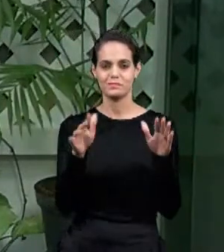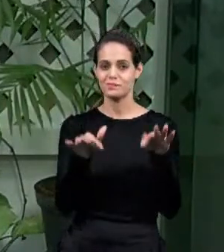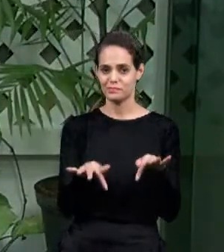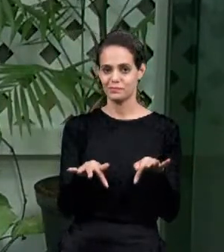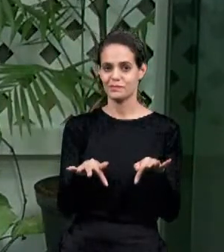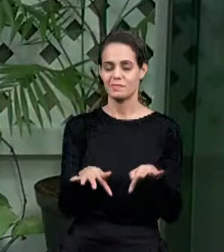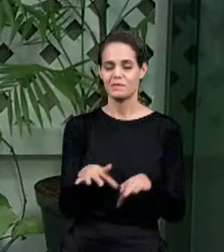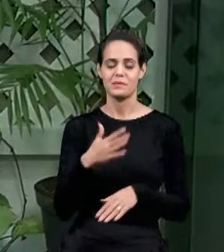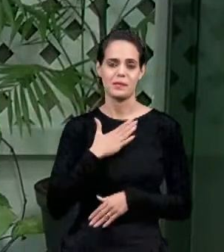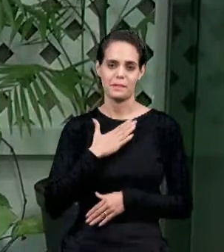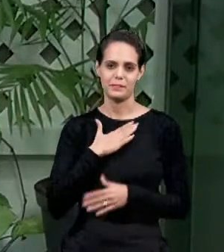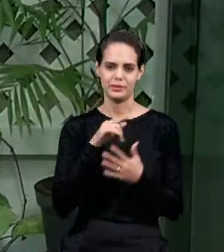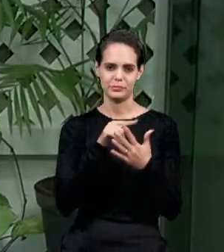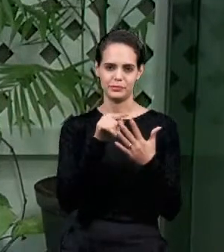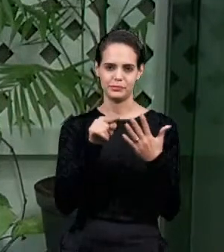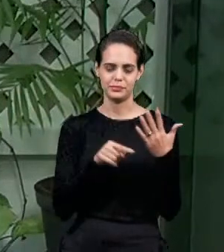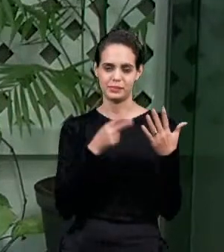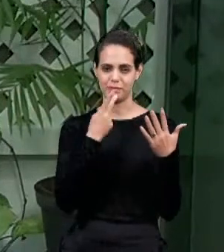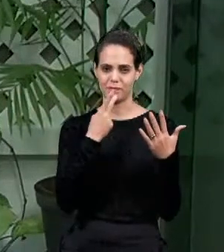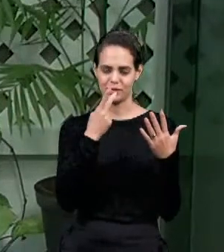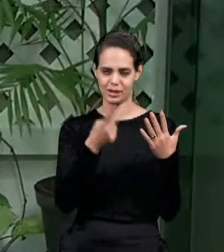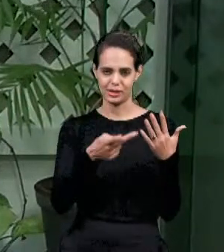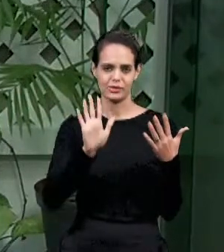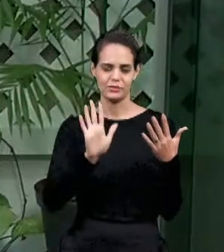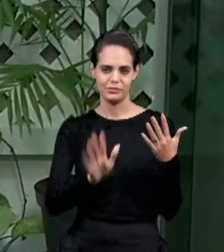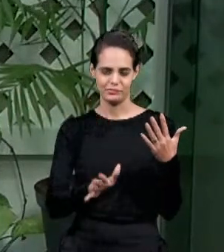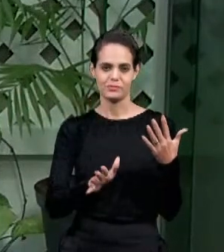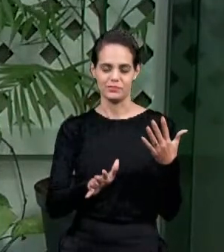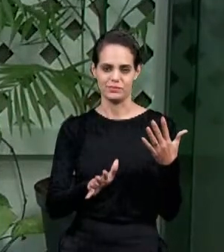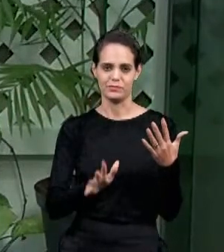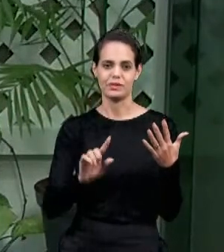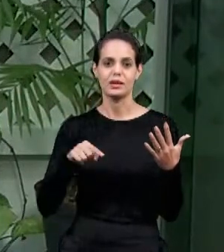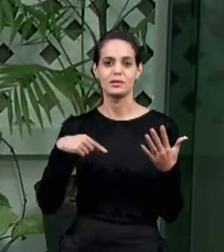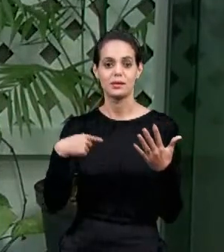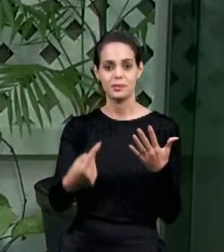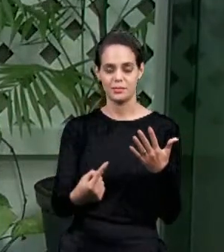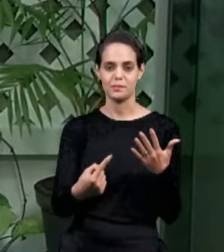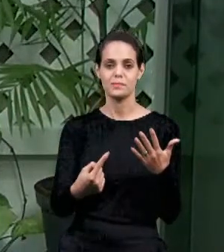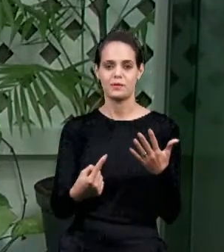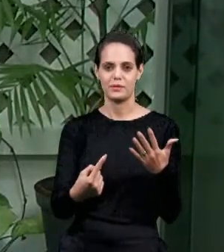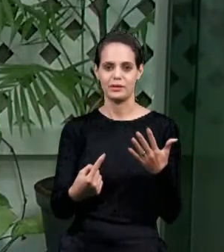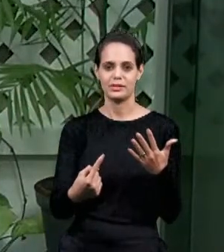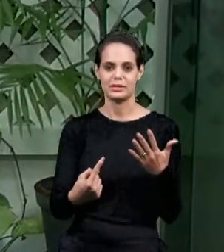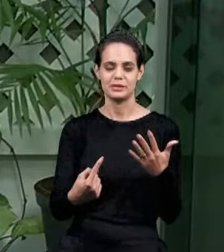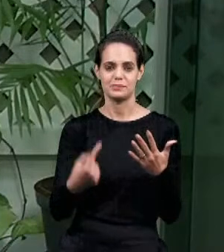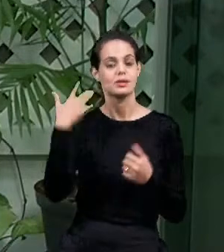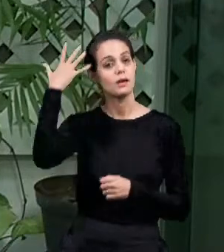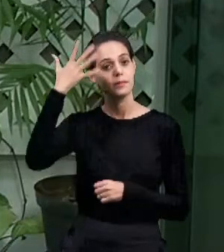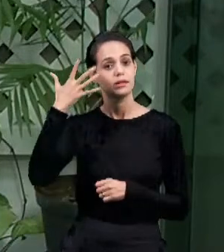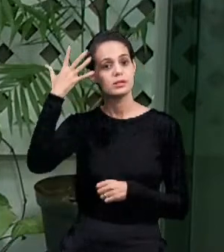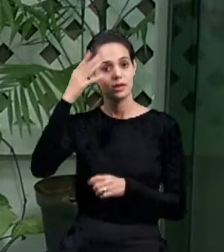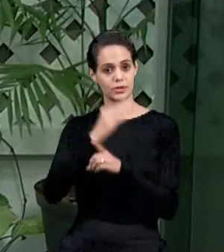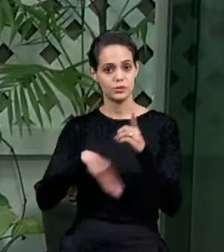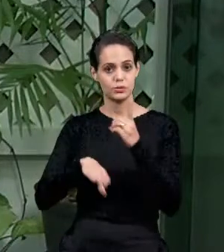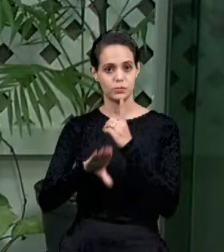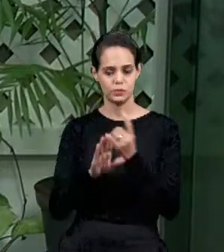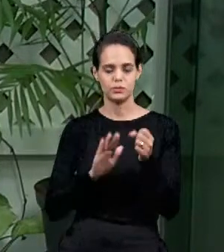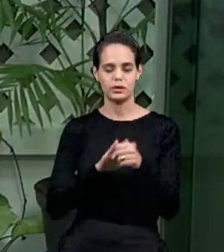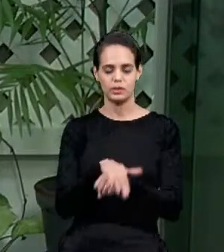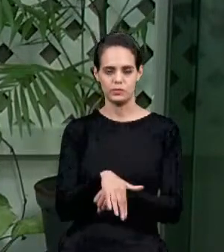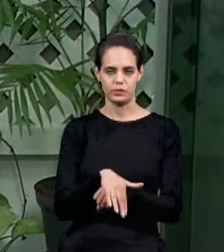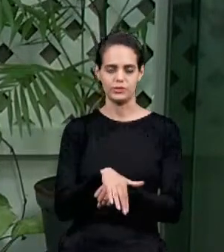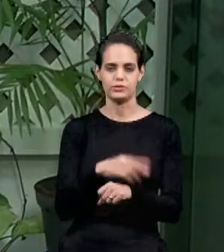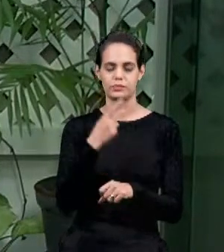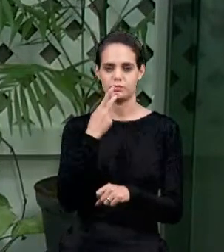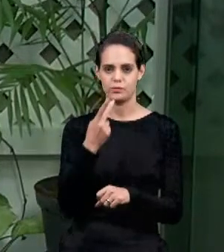essas colocações que foram feitas para logo entrarmos na próxima oportunidade na mensagem que fala